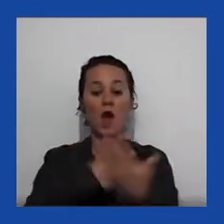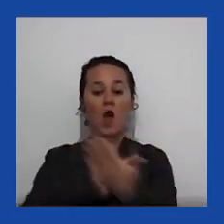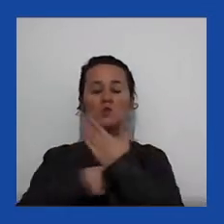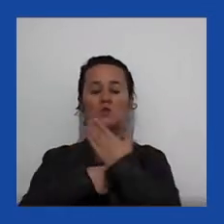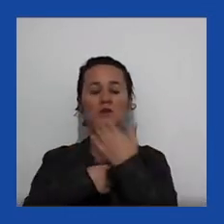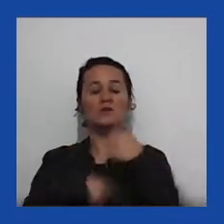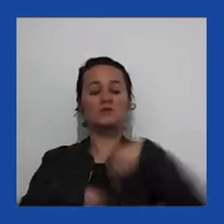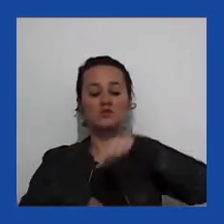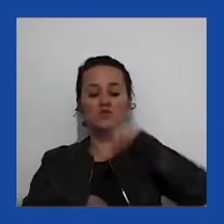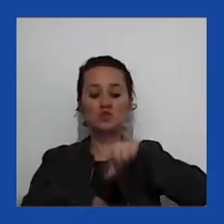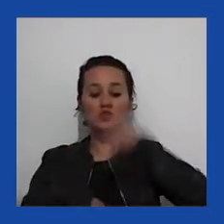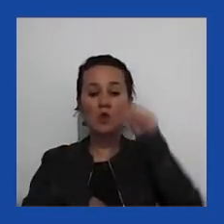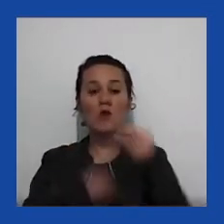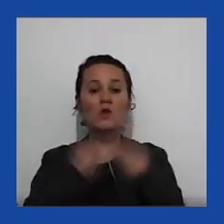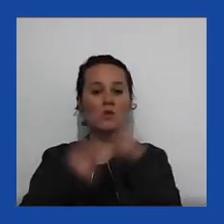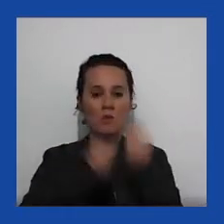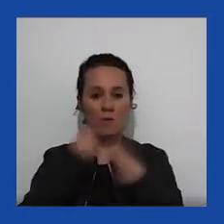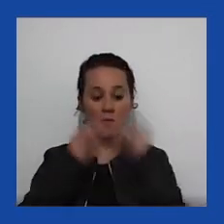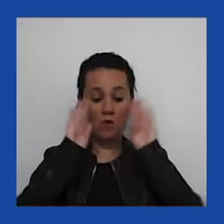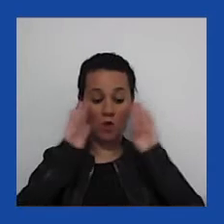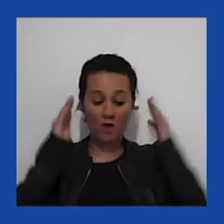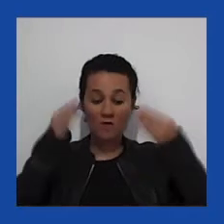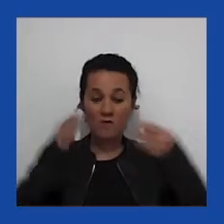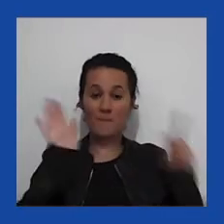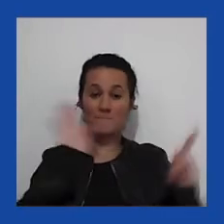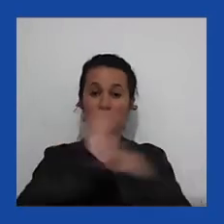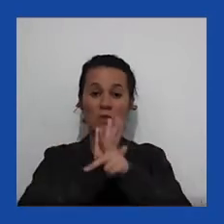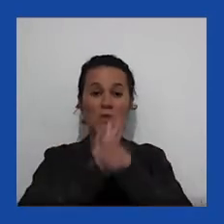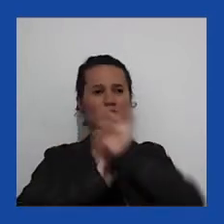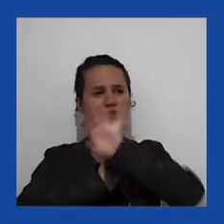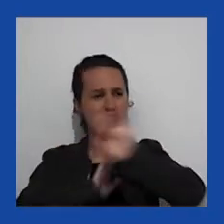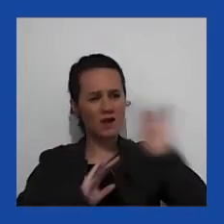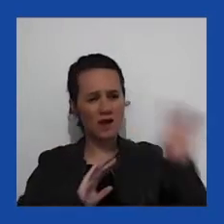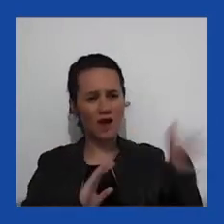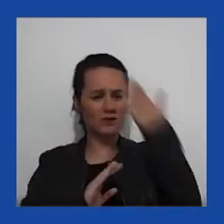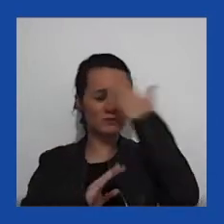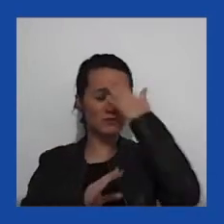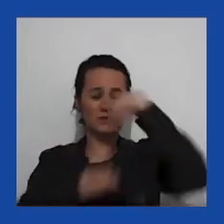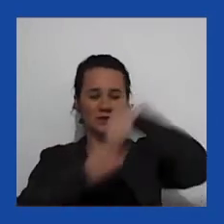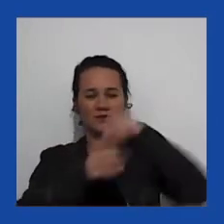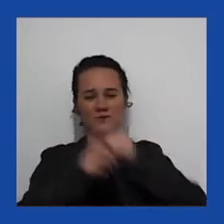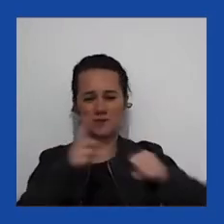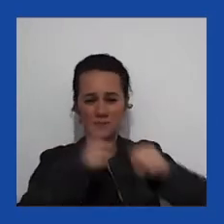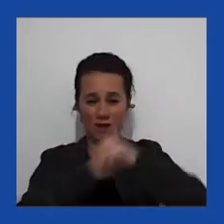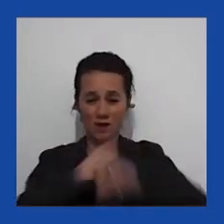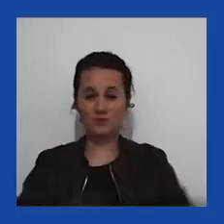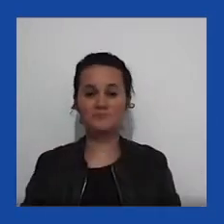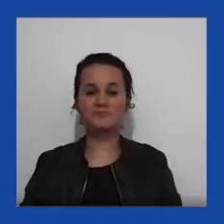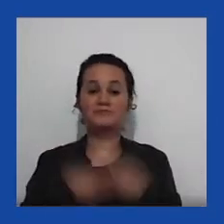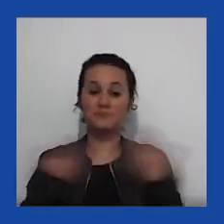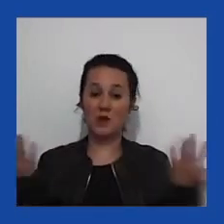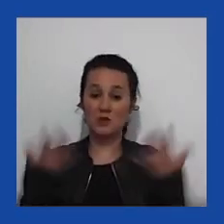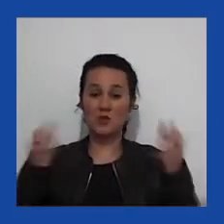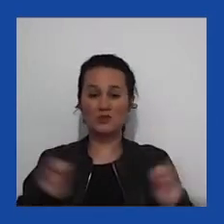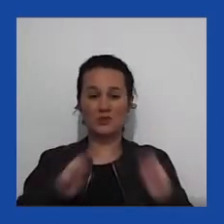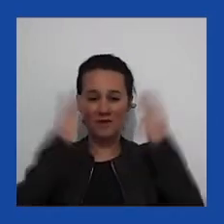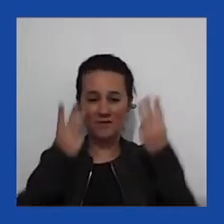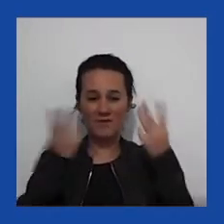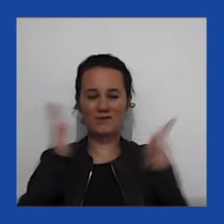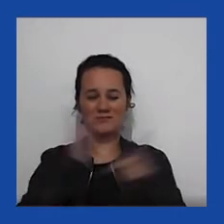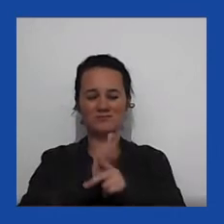ações voltadas ao fortalecimento do papel de cada indivíduo na sociedade. E esse evento aqui hoje, o Cidadania em